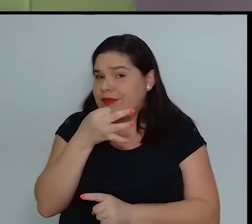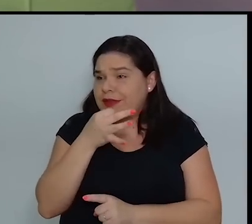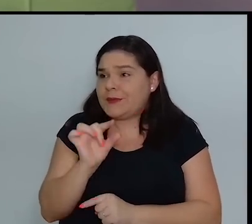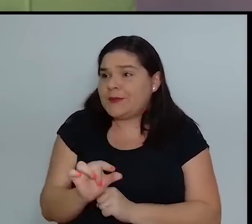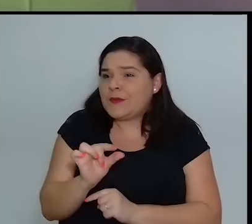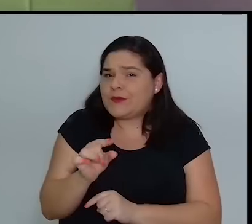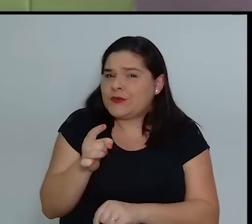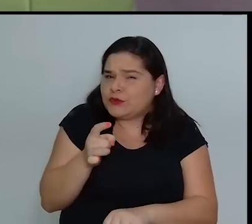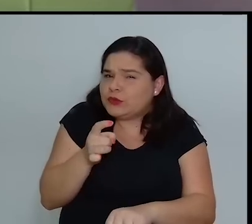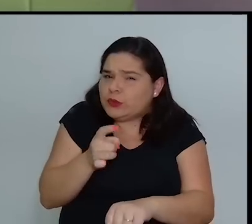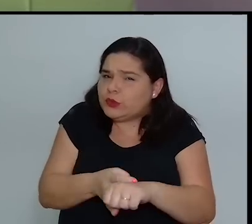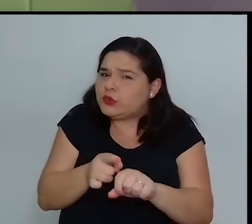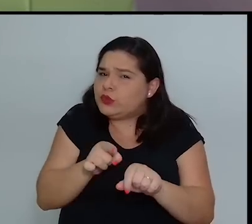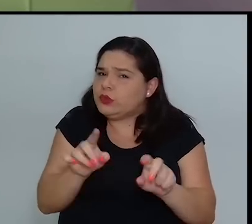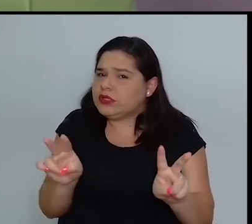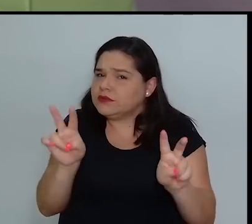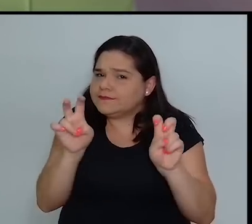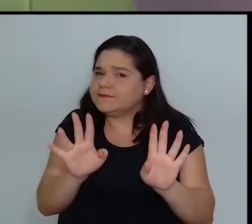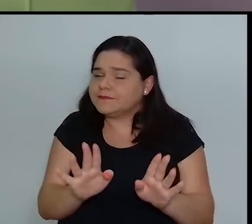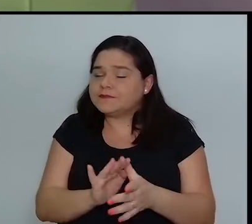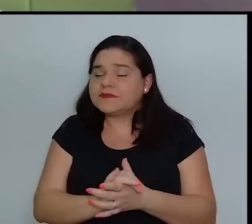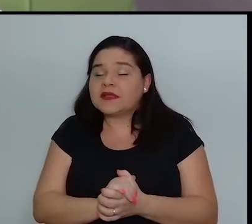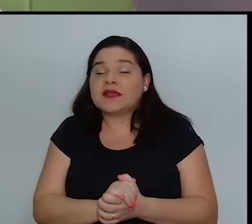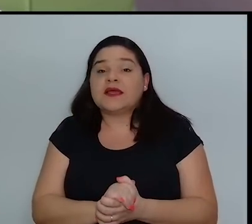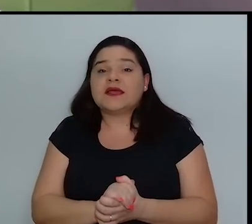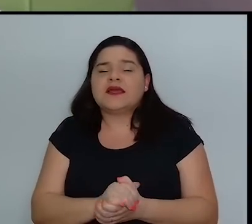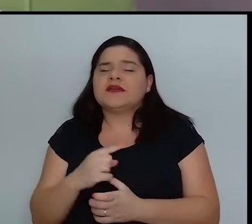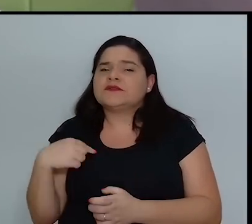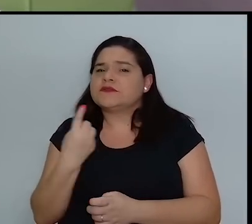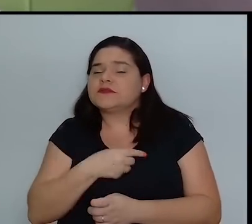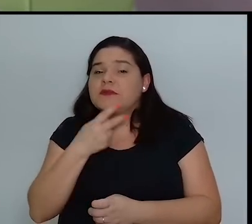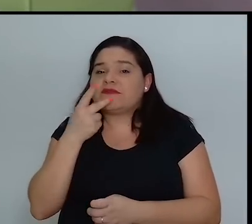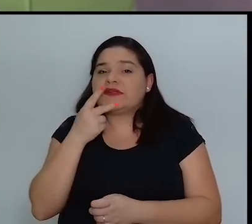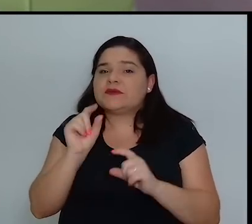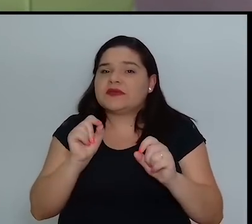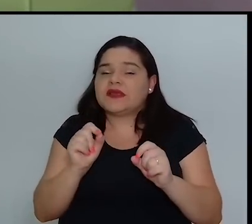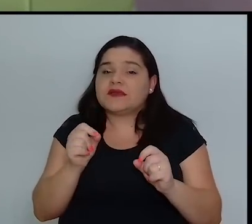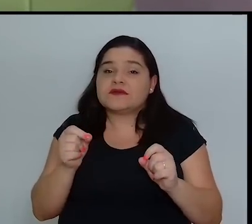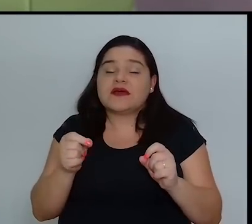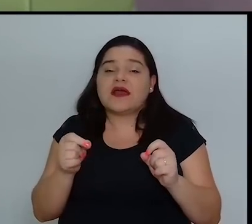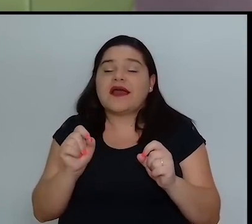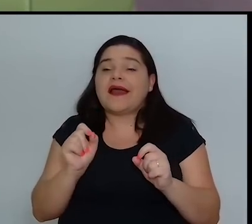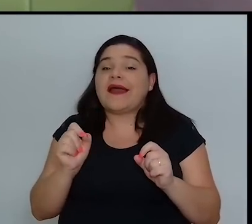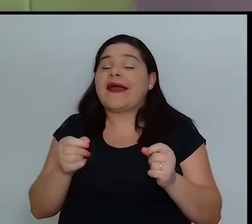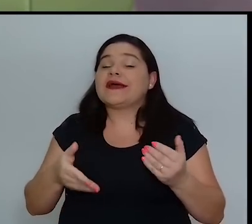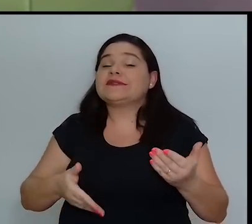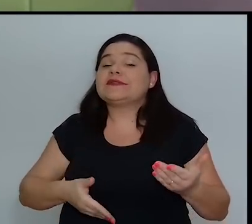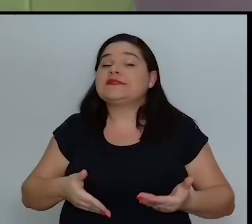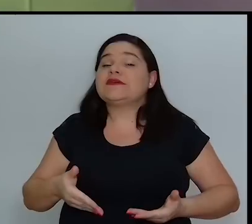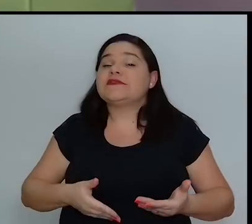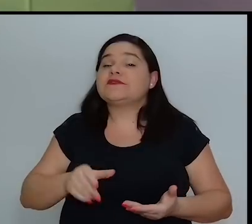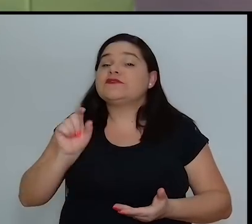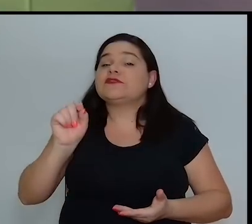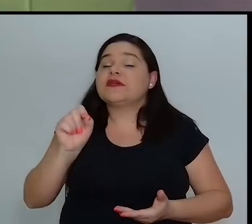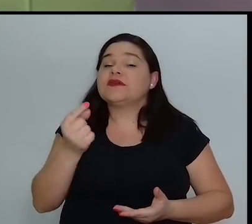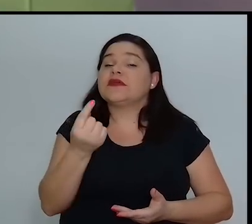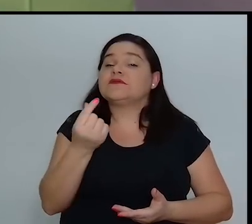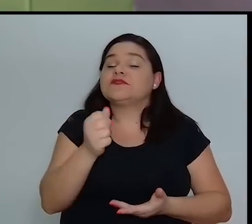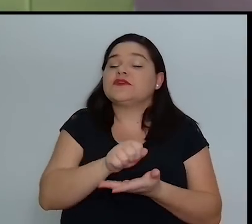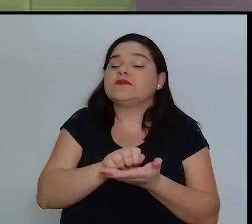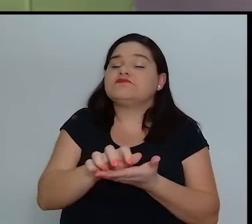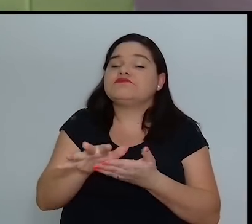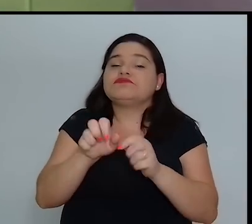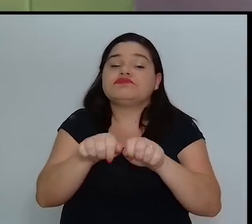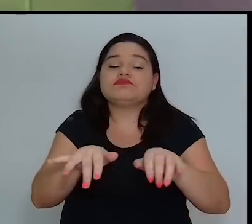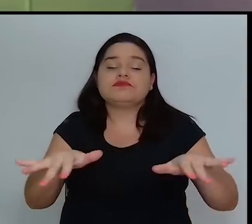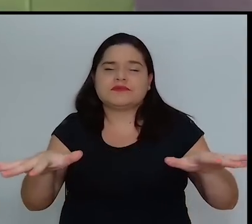bastante dura com relação a esse tema nós estamos falando sobre a serviço de quem está à distribuição de renda a